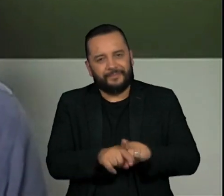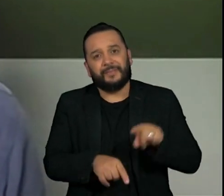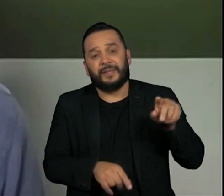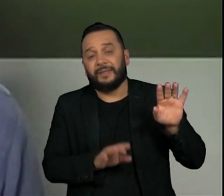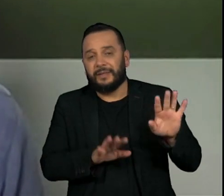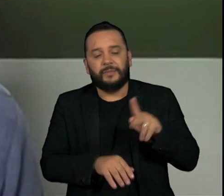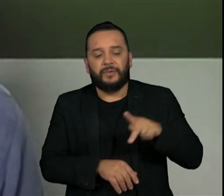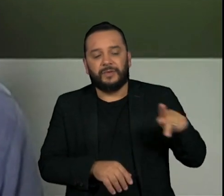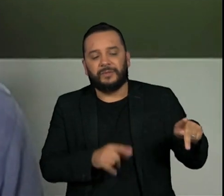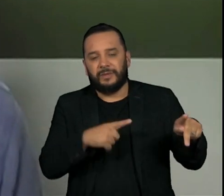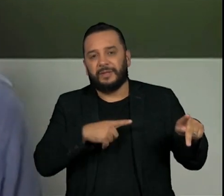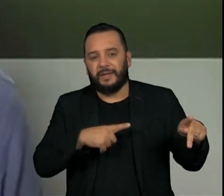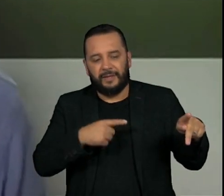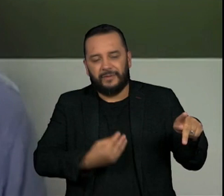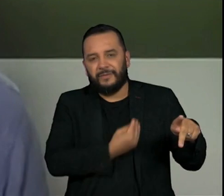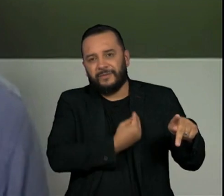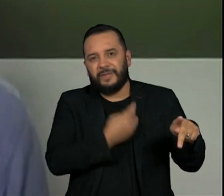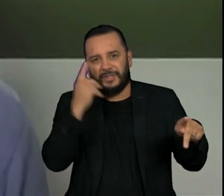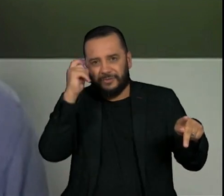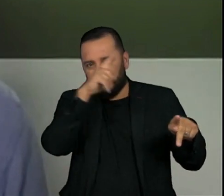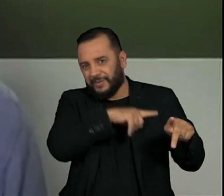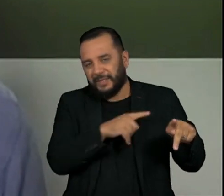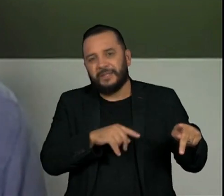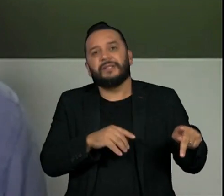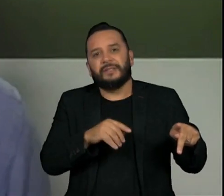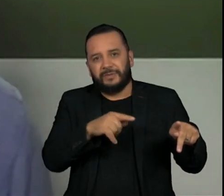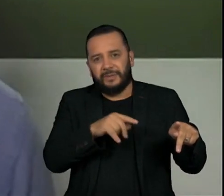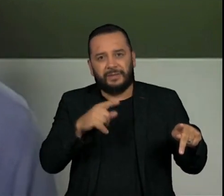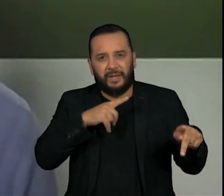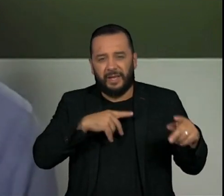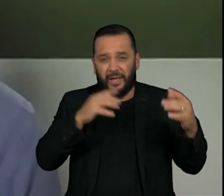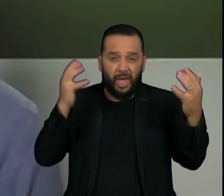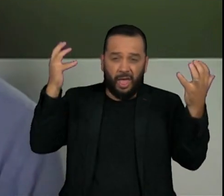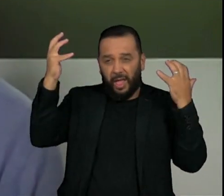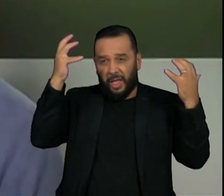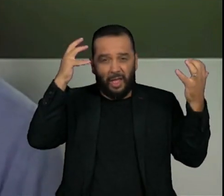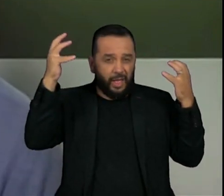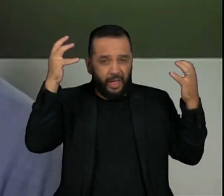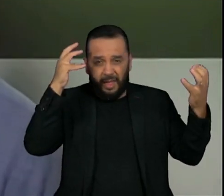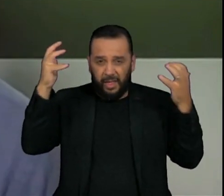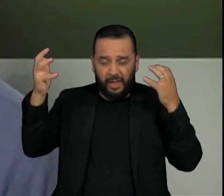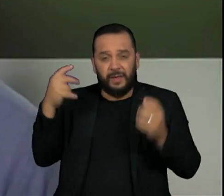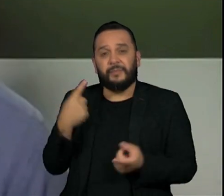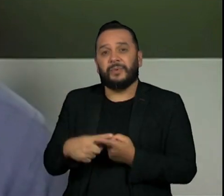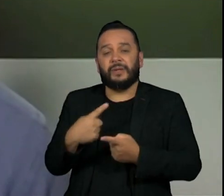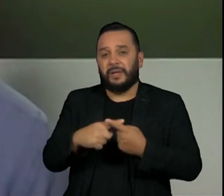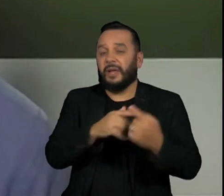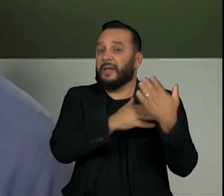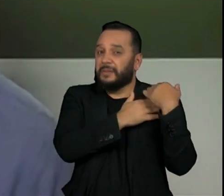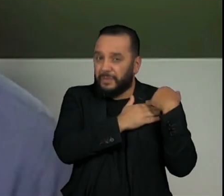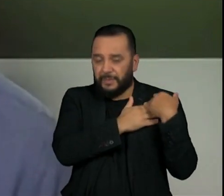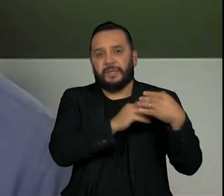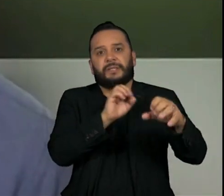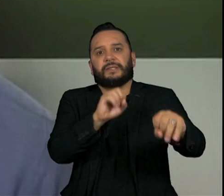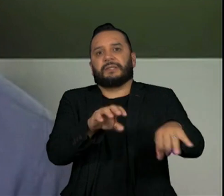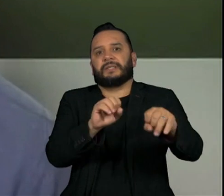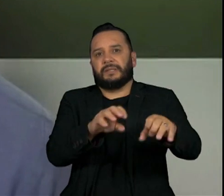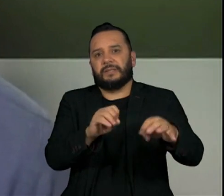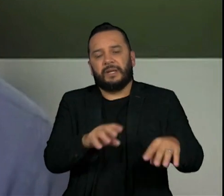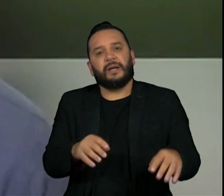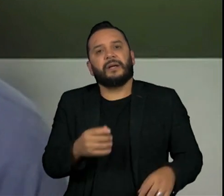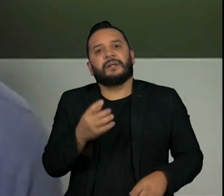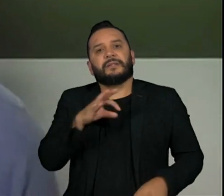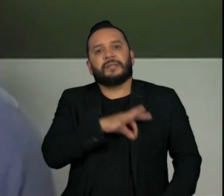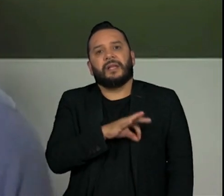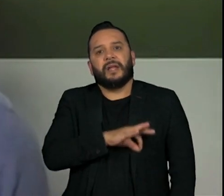sabe do sofrimento de saúde mental que eles sofrem por causa da enorme responsabilidade e o pouco